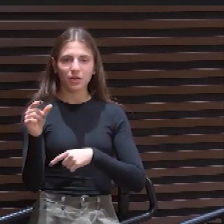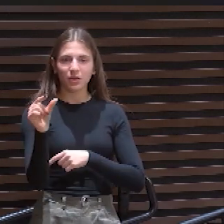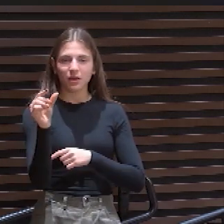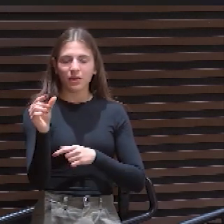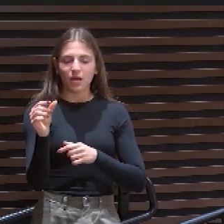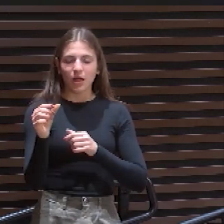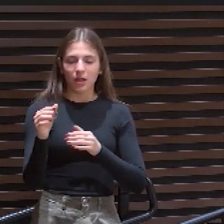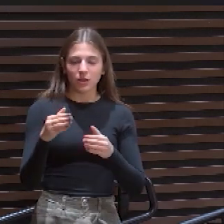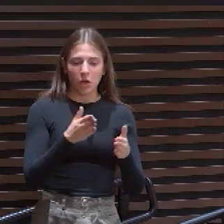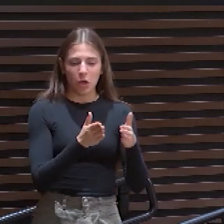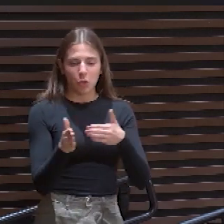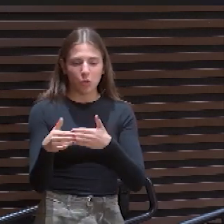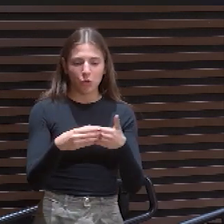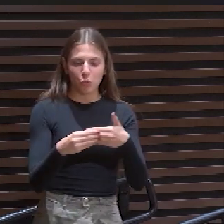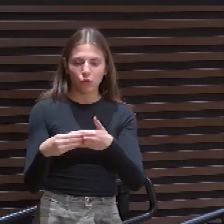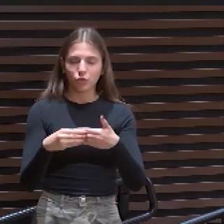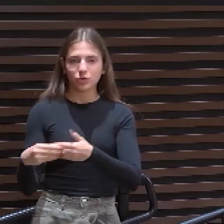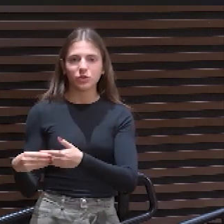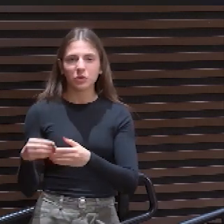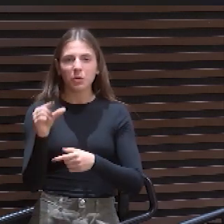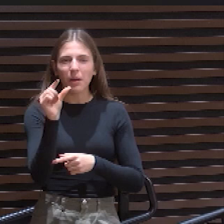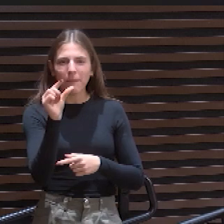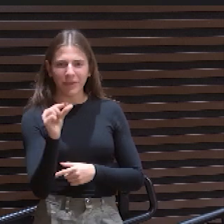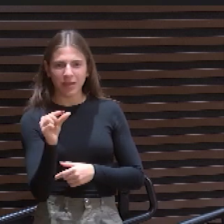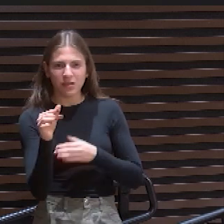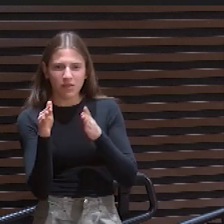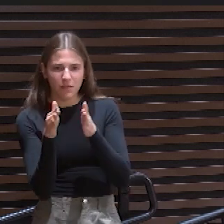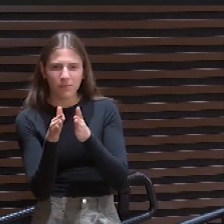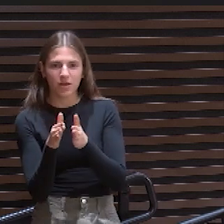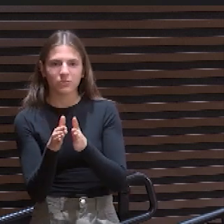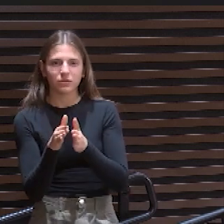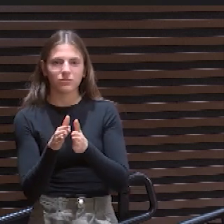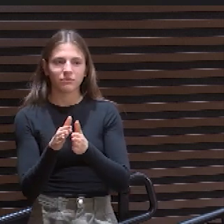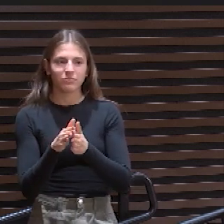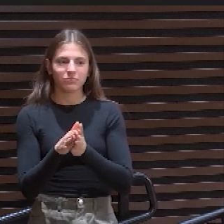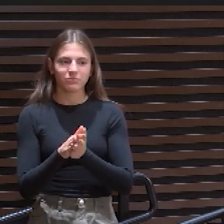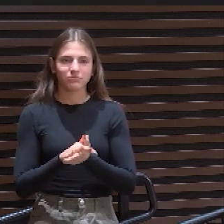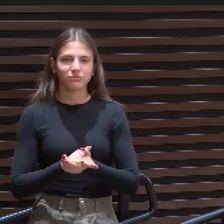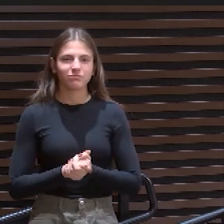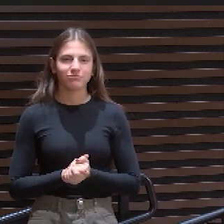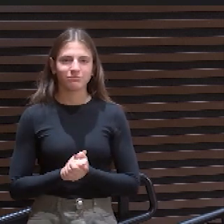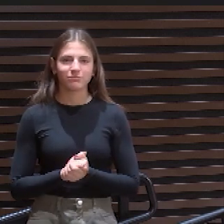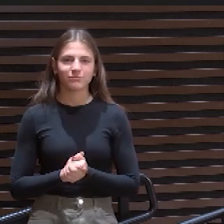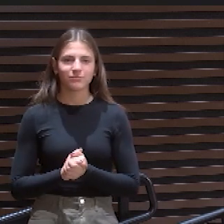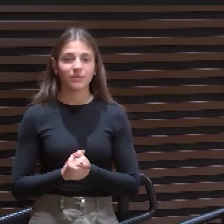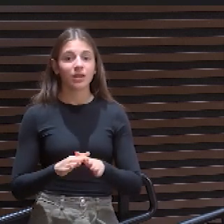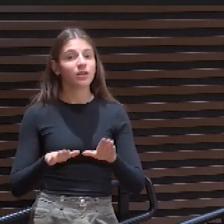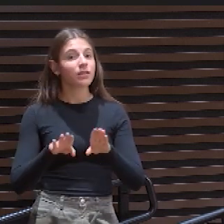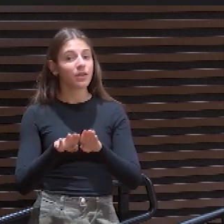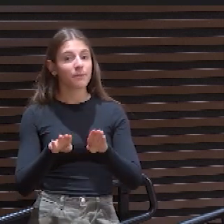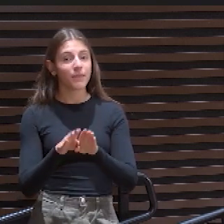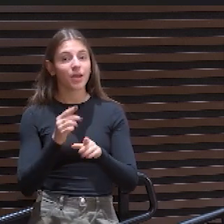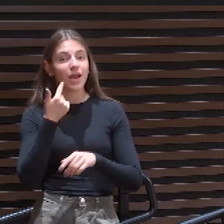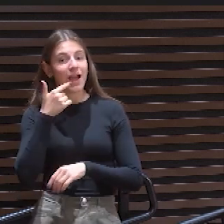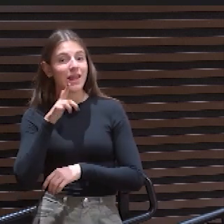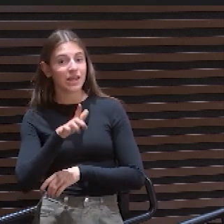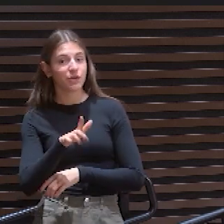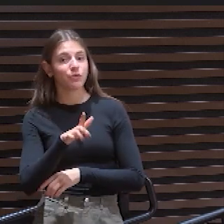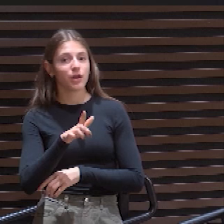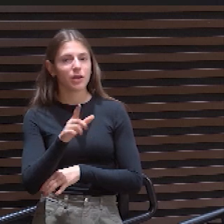leme, são dirigidos para onde queira o impulso do timoneiro. Assim também a